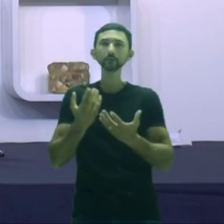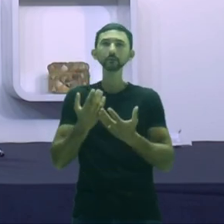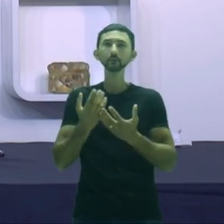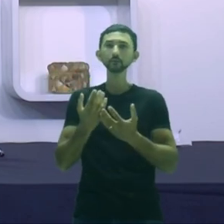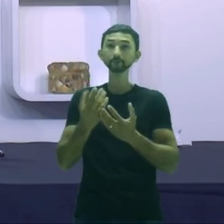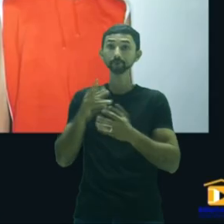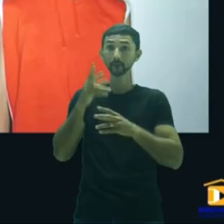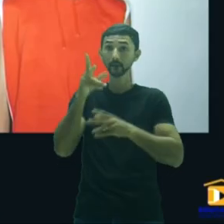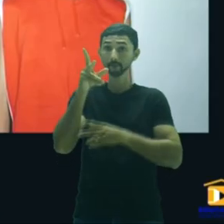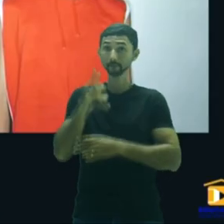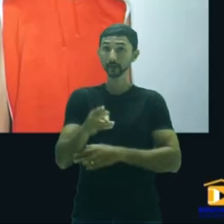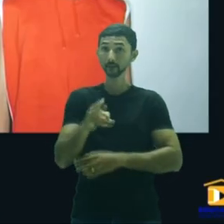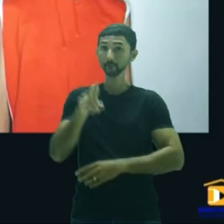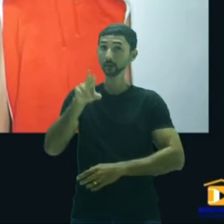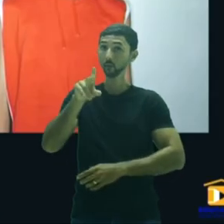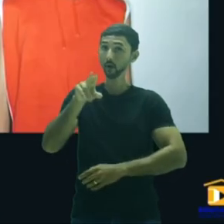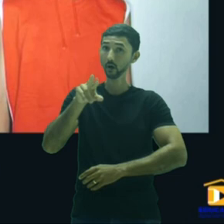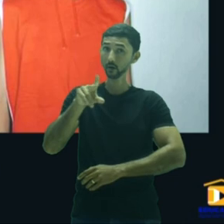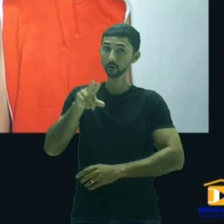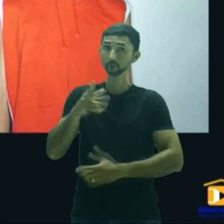univitelinos,